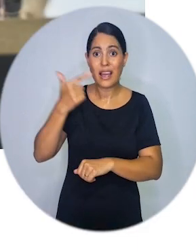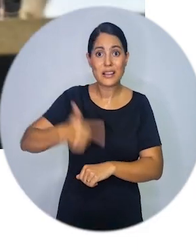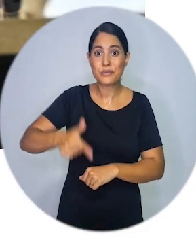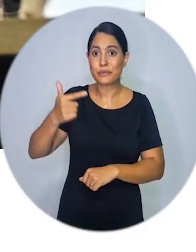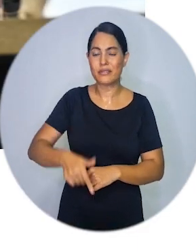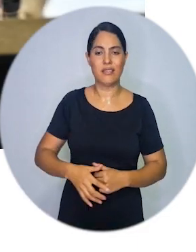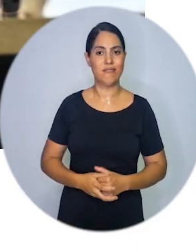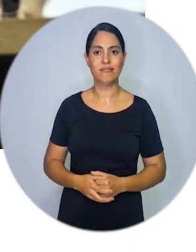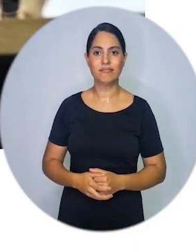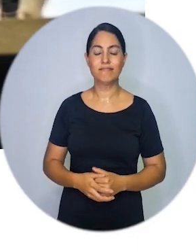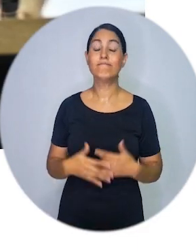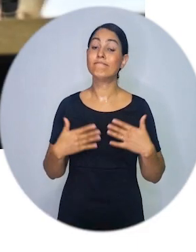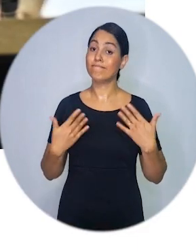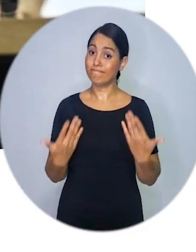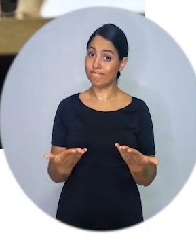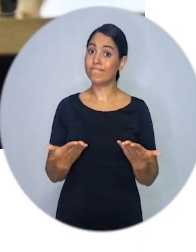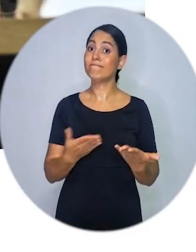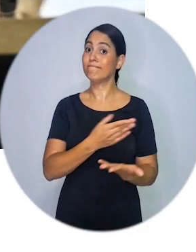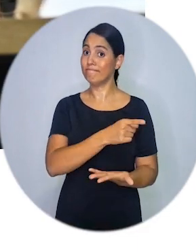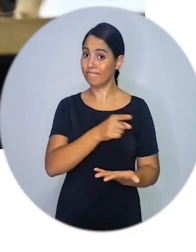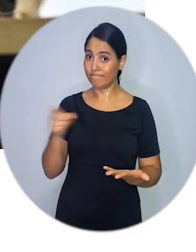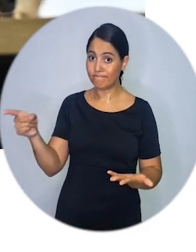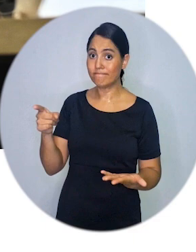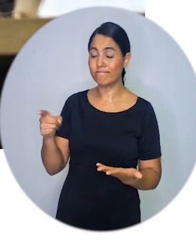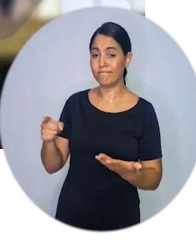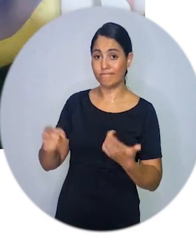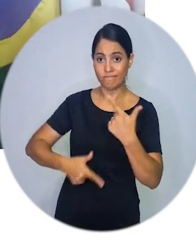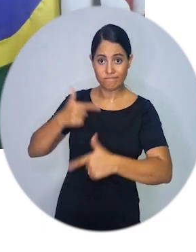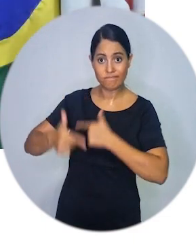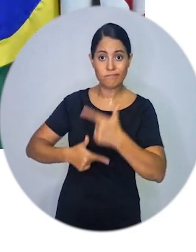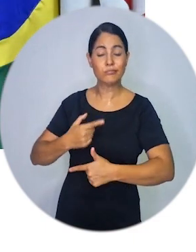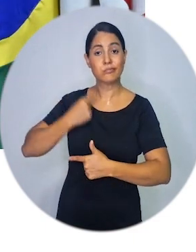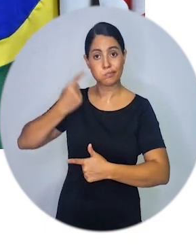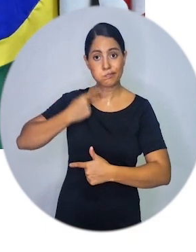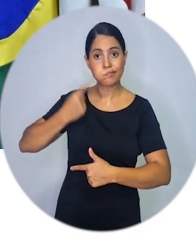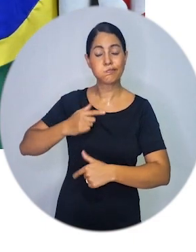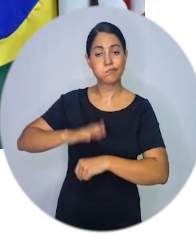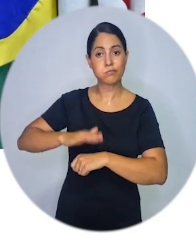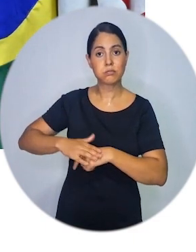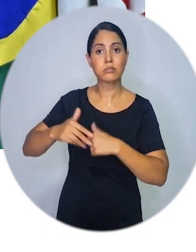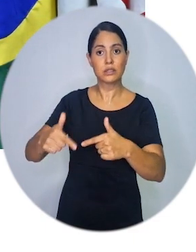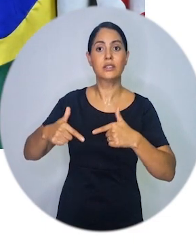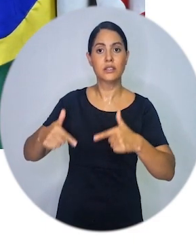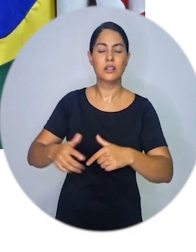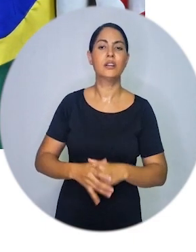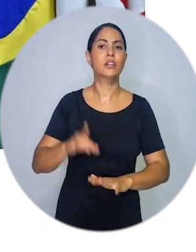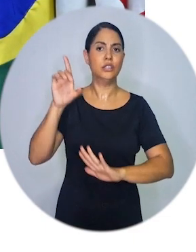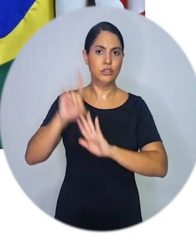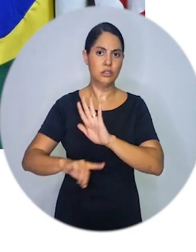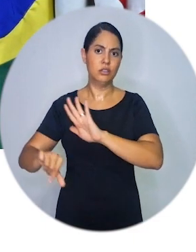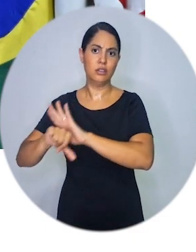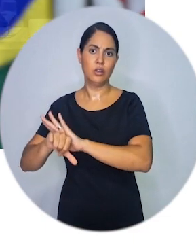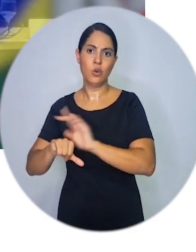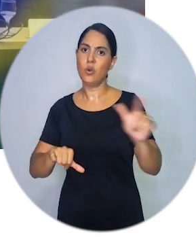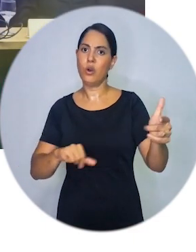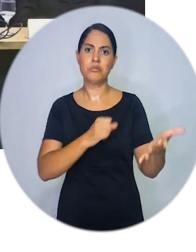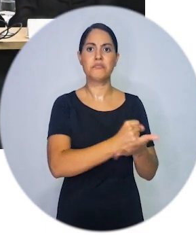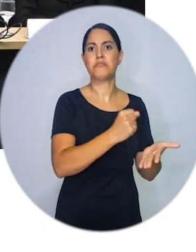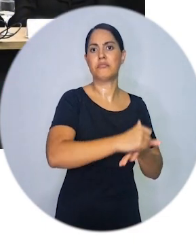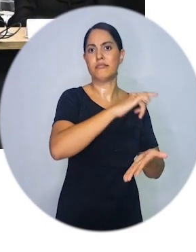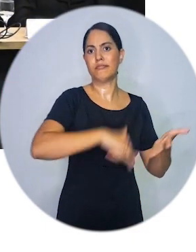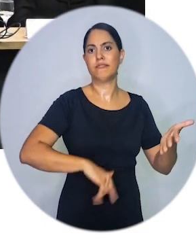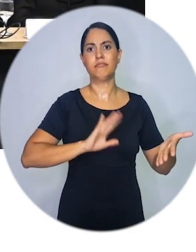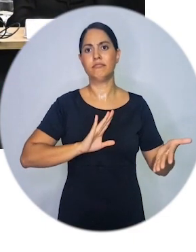fim de semana, não tem férias, não é a advocacia realmente... de advocacia. Isso eu ainda posso